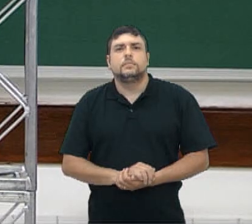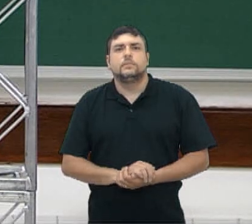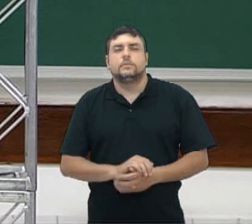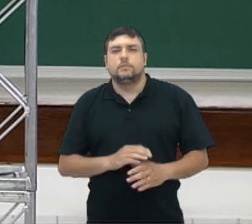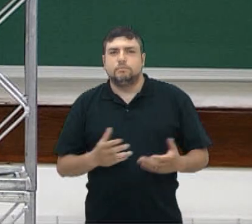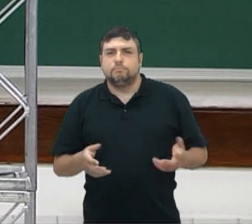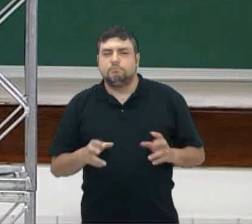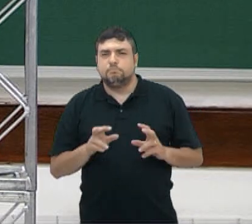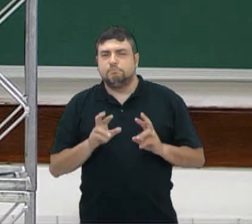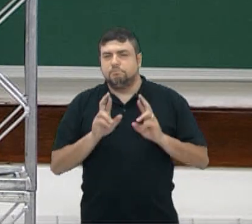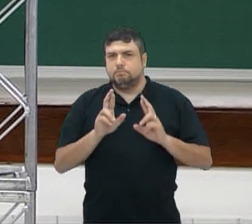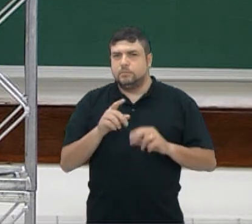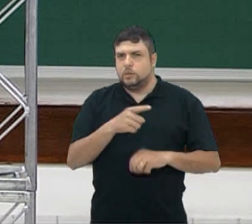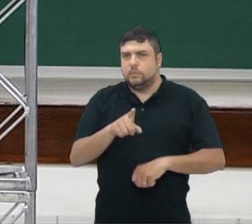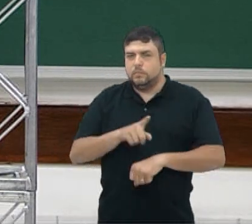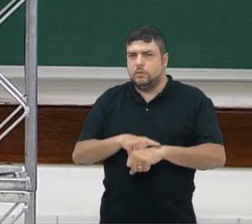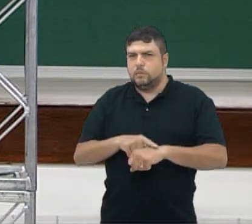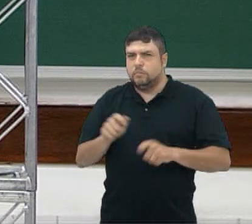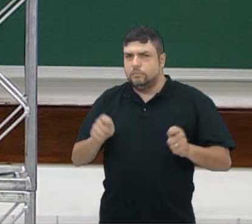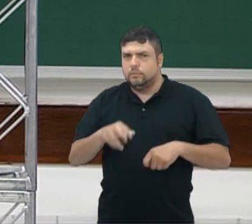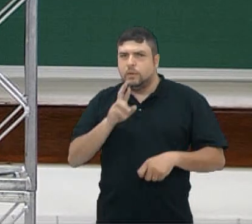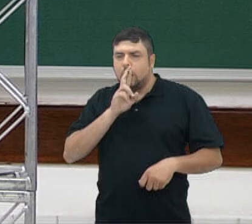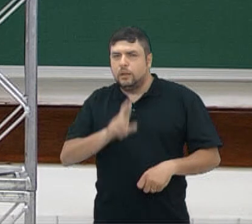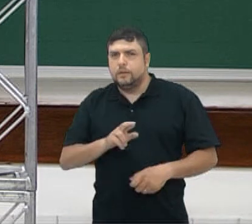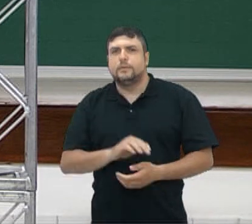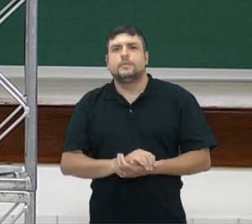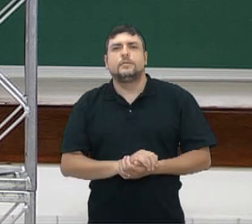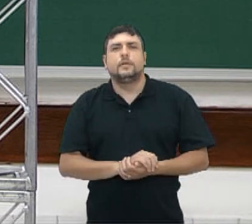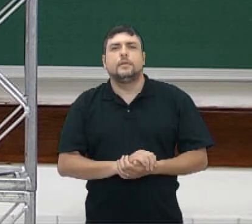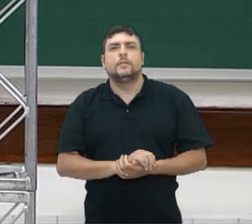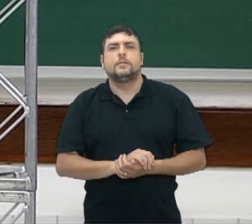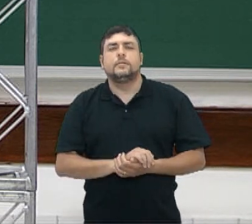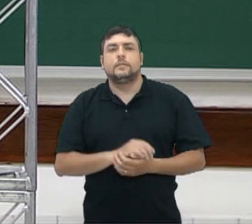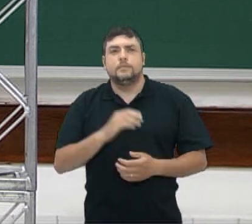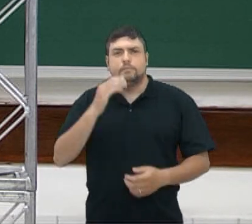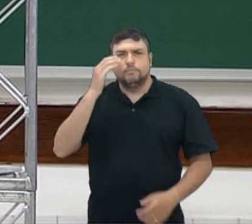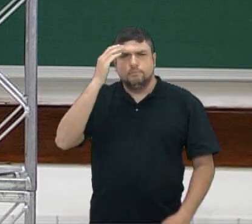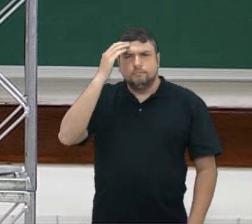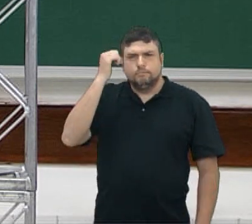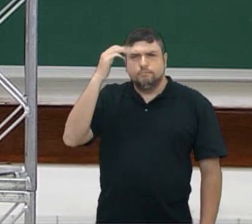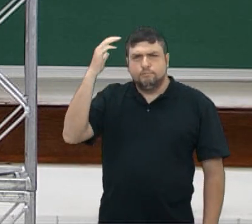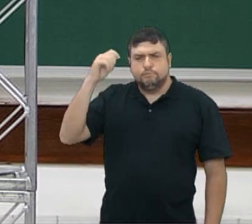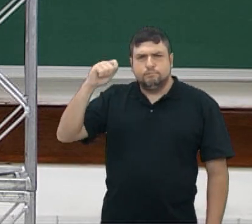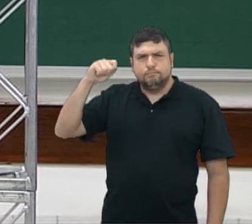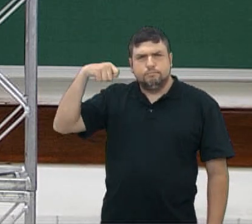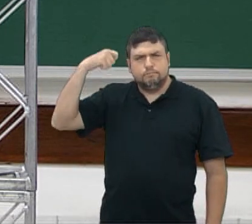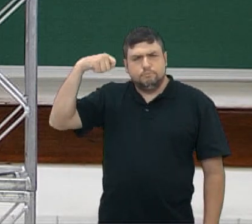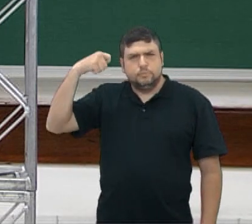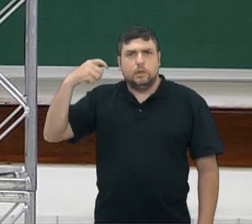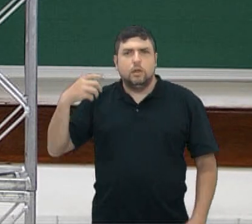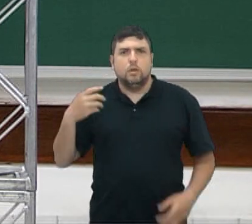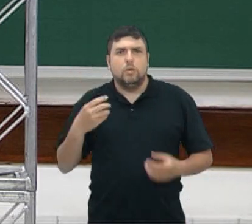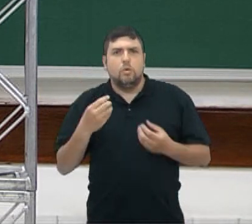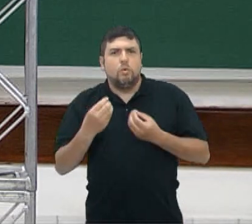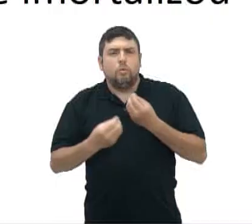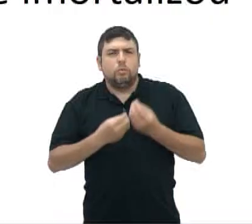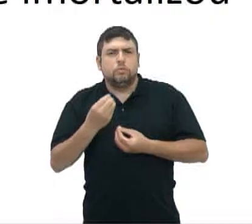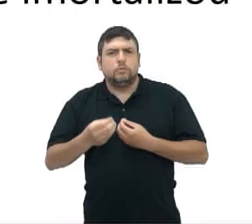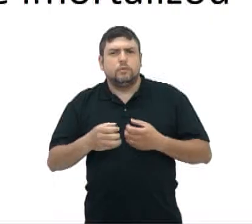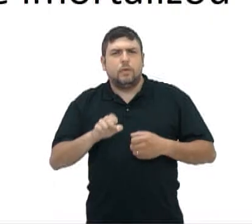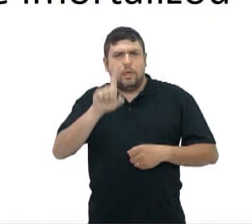Bom, espero que tenha dado tempo e tenha sido tranquilo, mas vamos lá. Artistas costumam ser inadequados